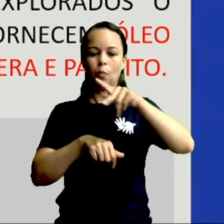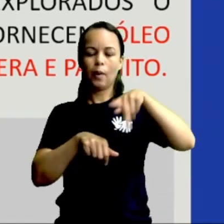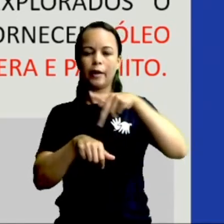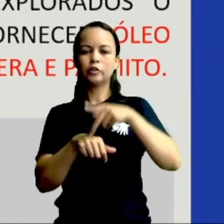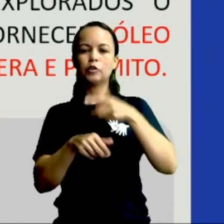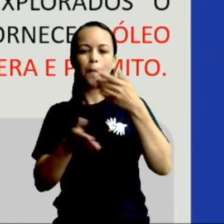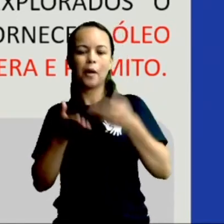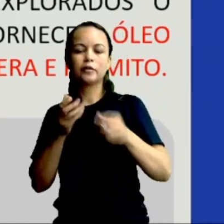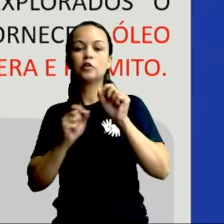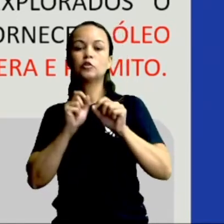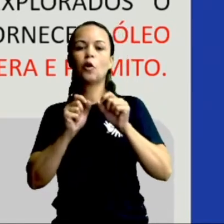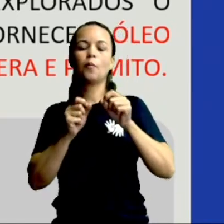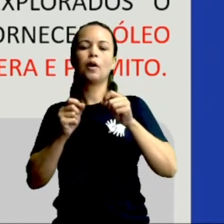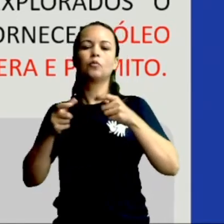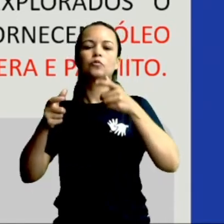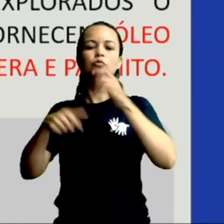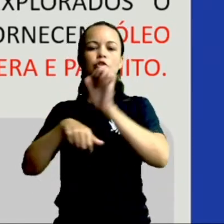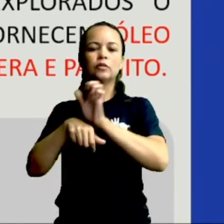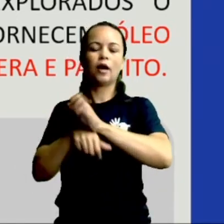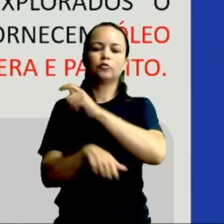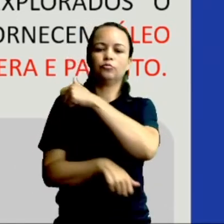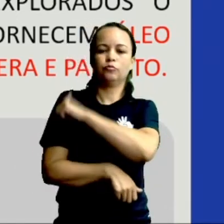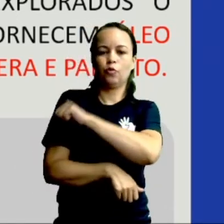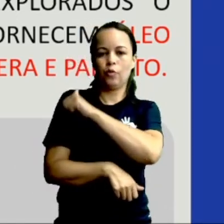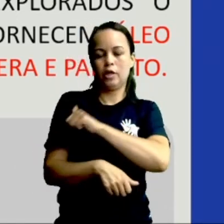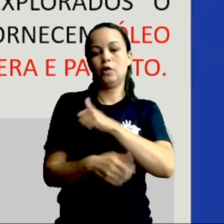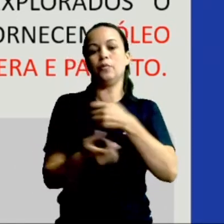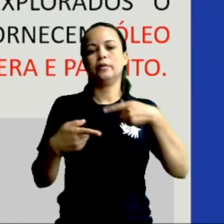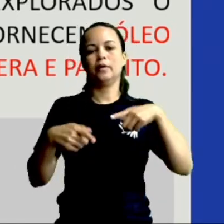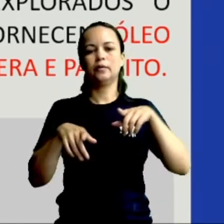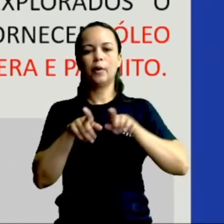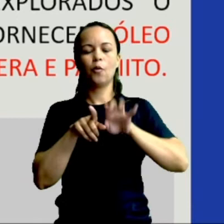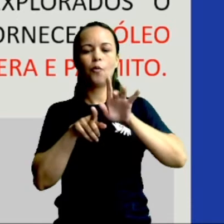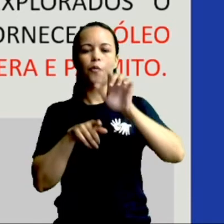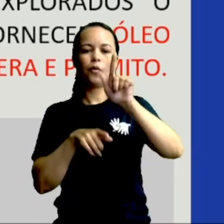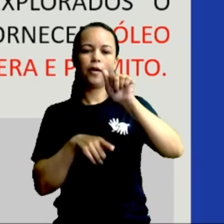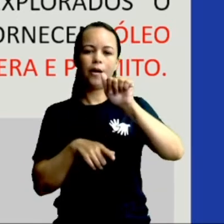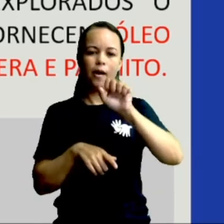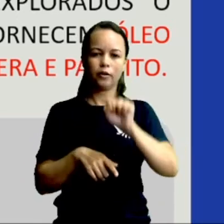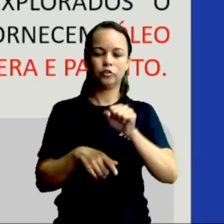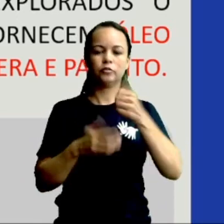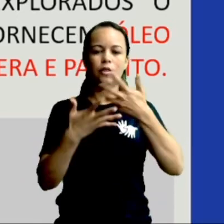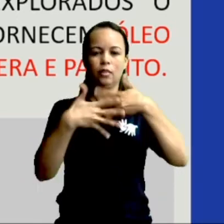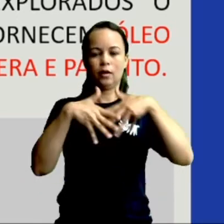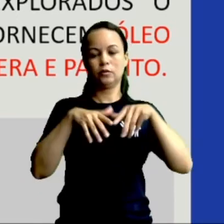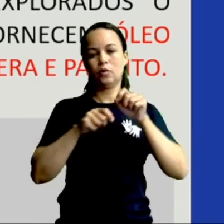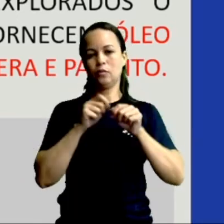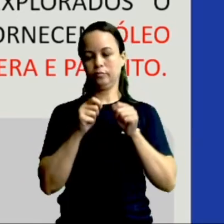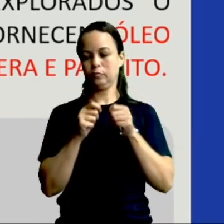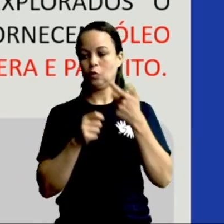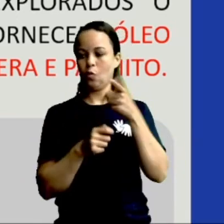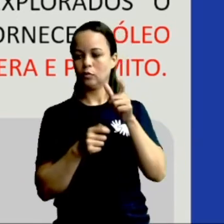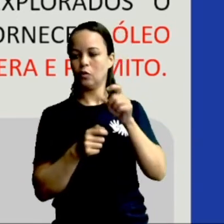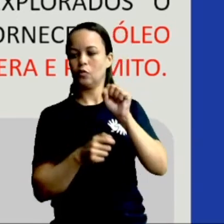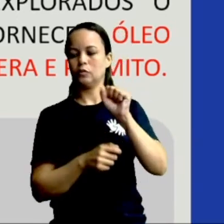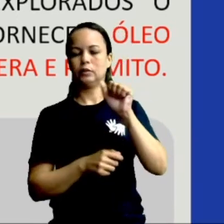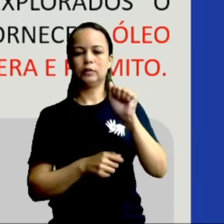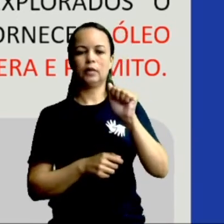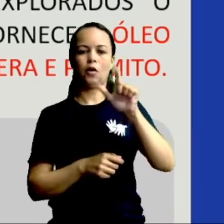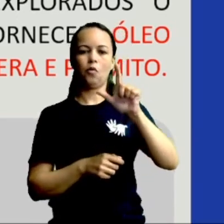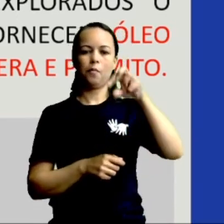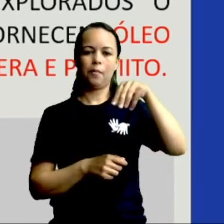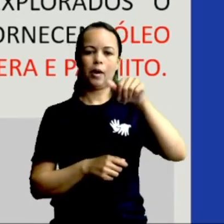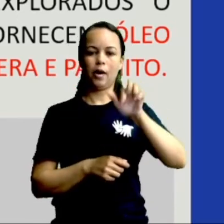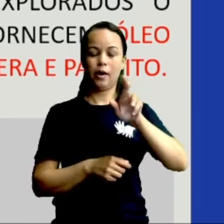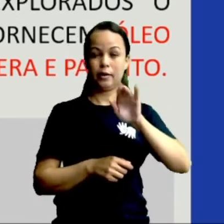também tem grandes reservas de gás natural. Outro mineral que merece destaque é o sal marinho, do qual o